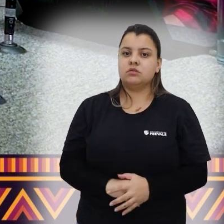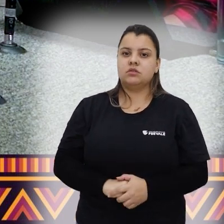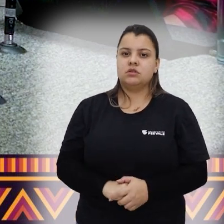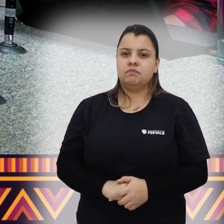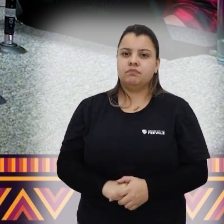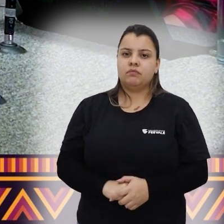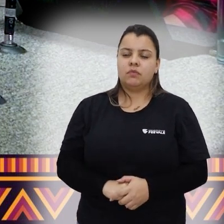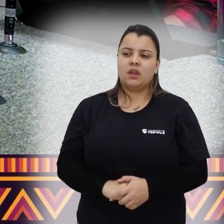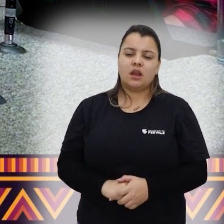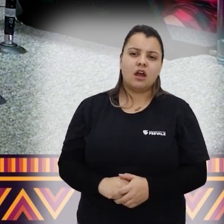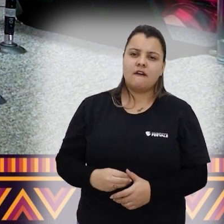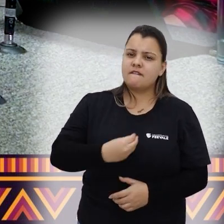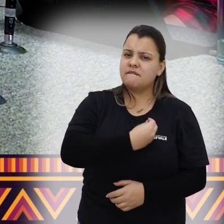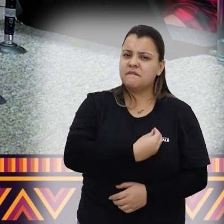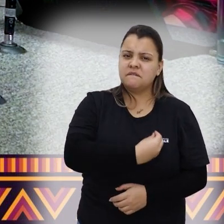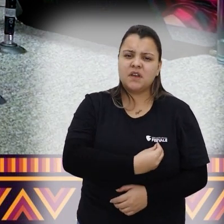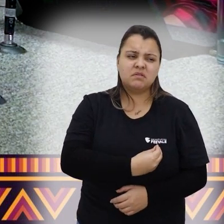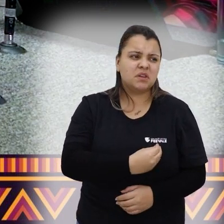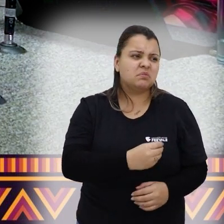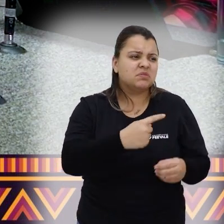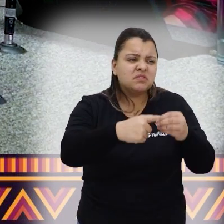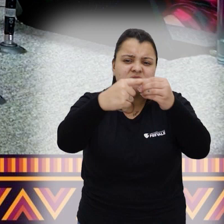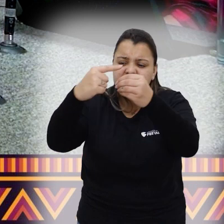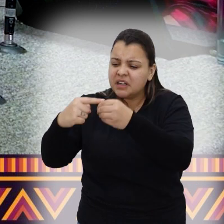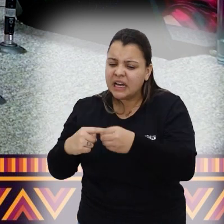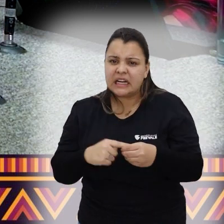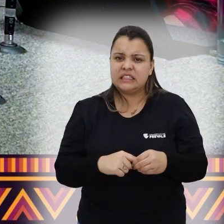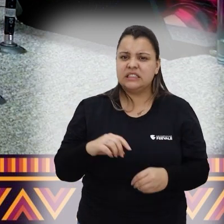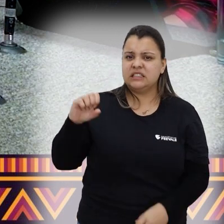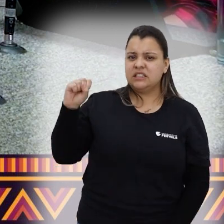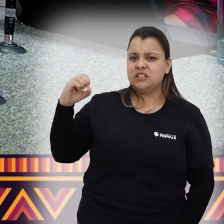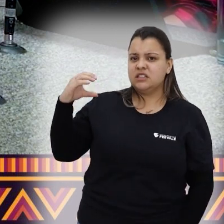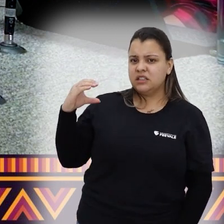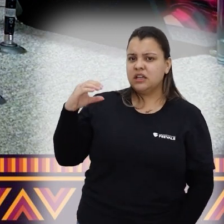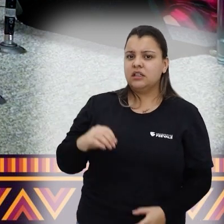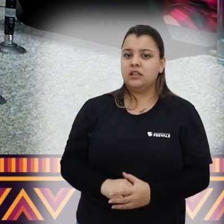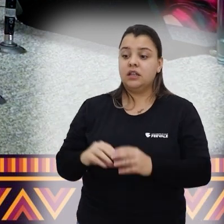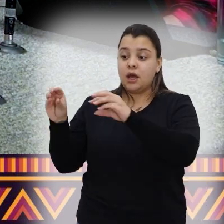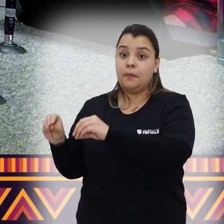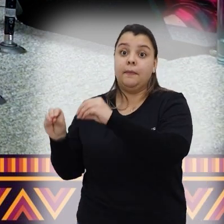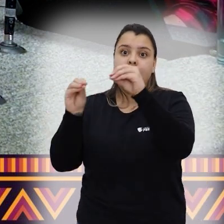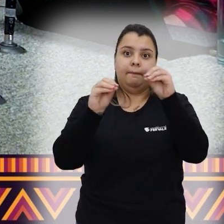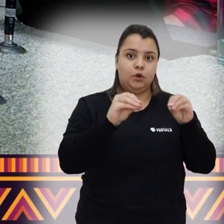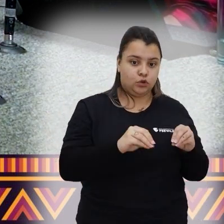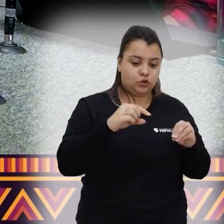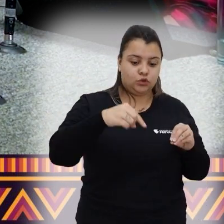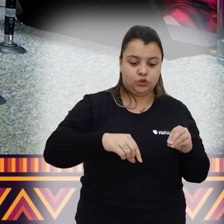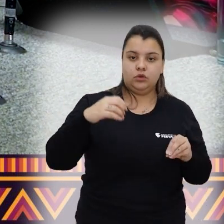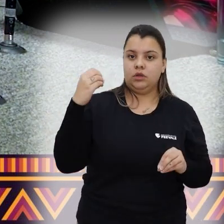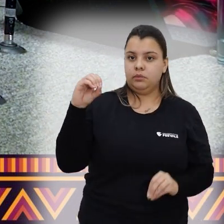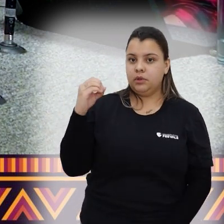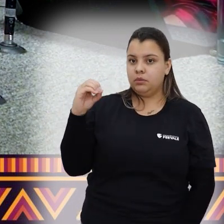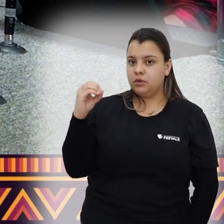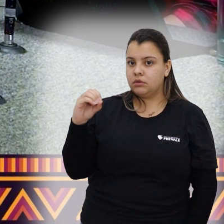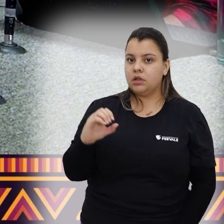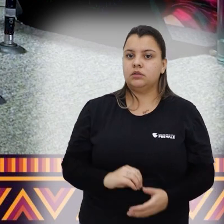cidades de Santa Catarina e veio para Porto Alegre. Eu não vou saber dizer a data para vocês. Veio para Porto